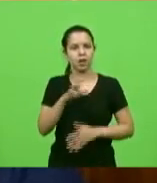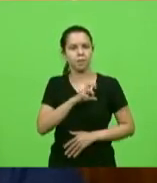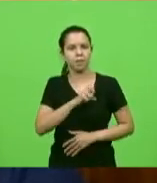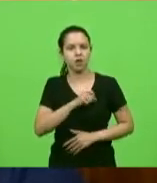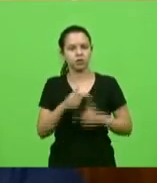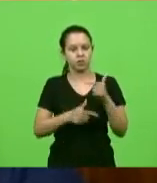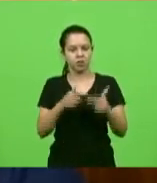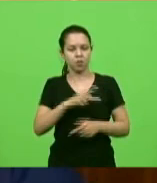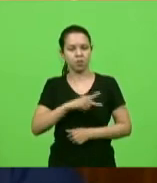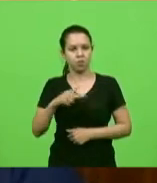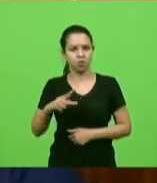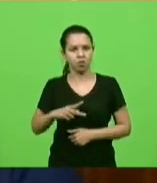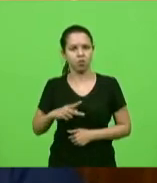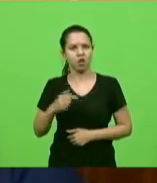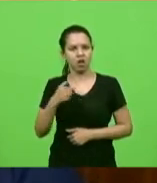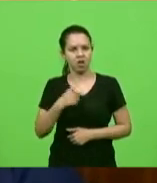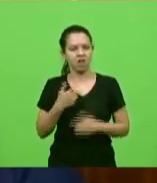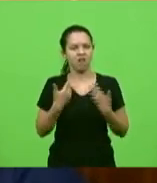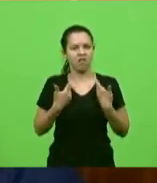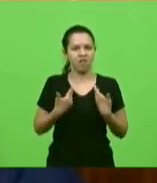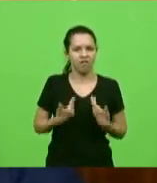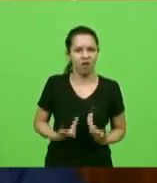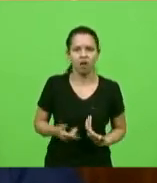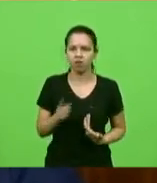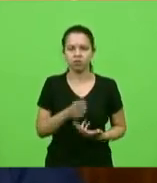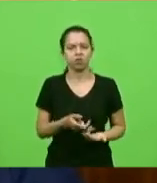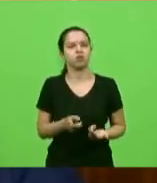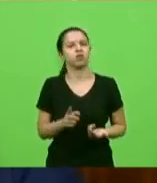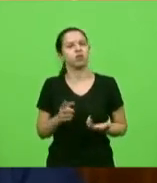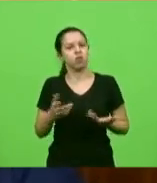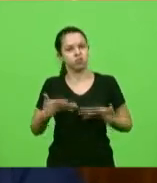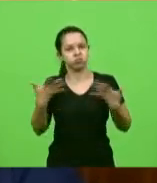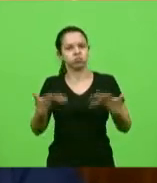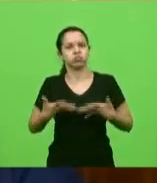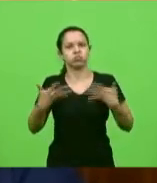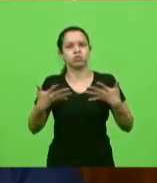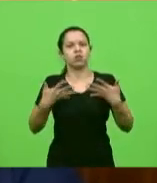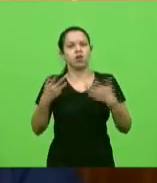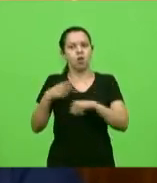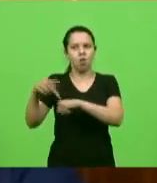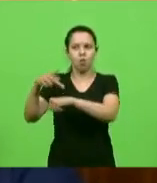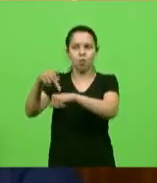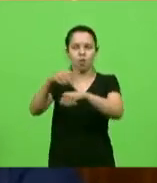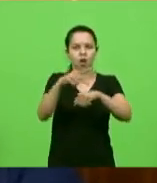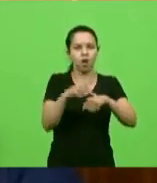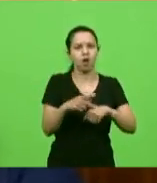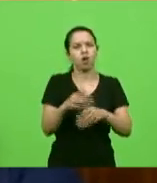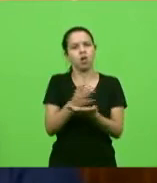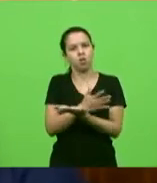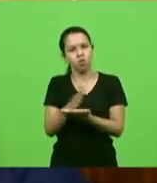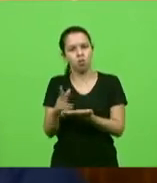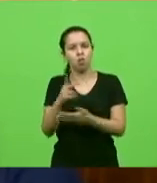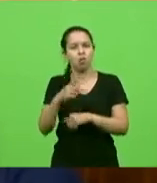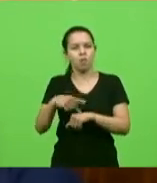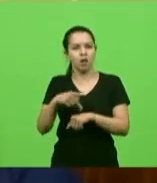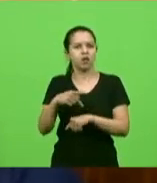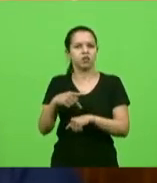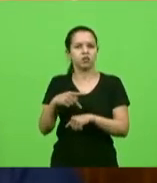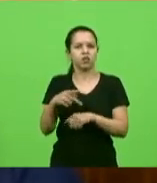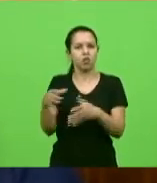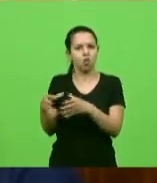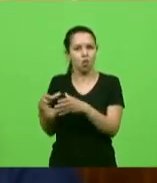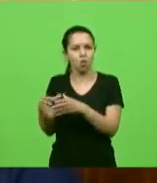é um fardo e faço ela com alegria. Mesmo em um país onde as pessoas estão desiludidas com a classe política e com